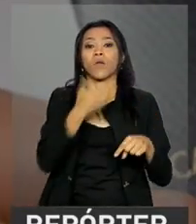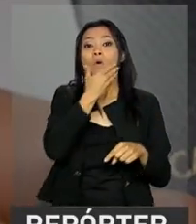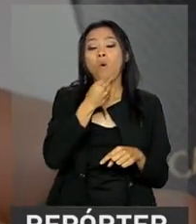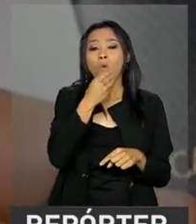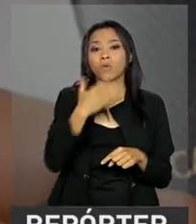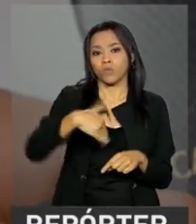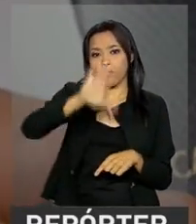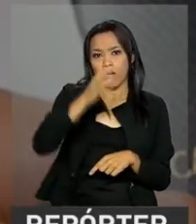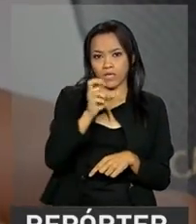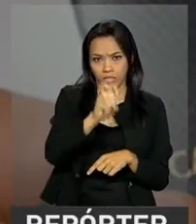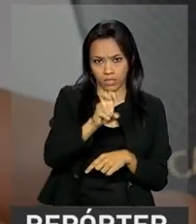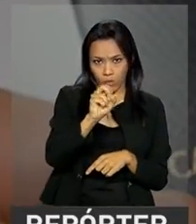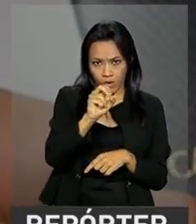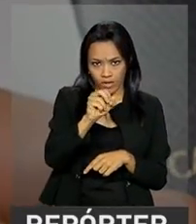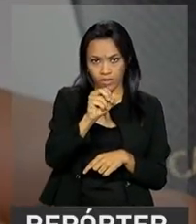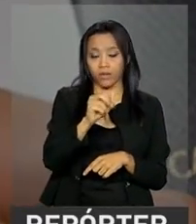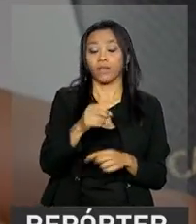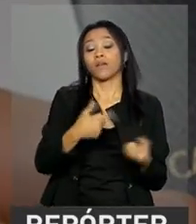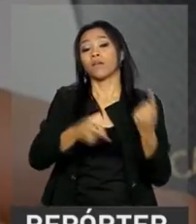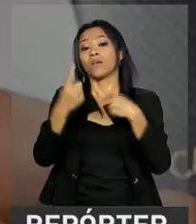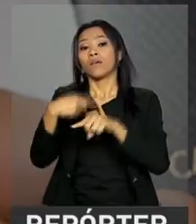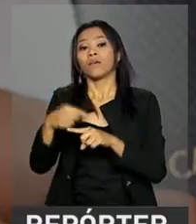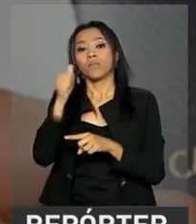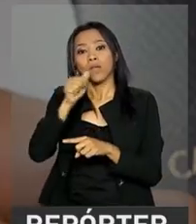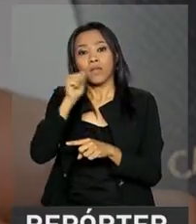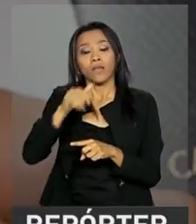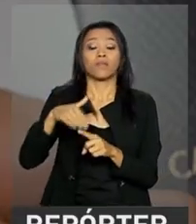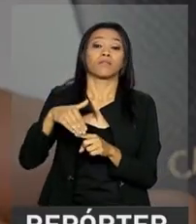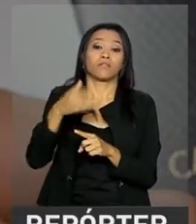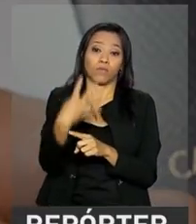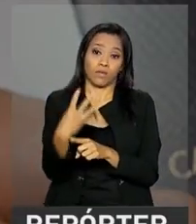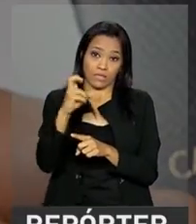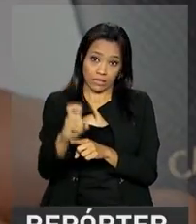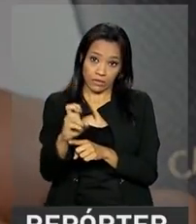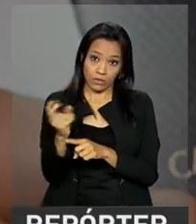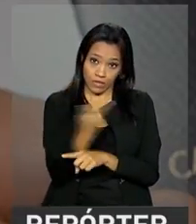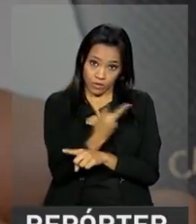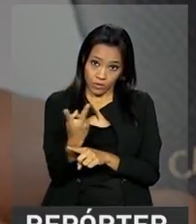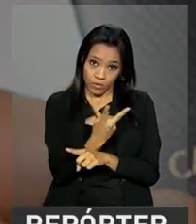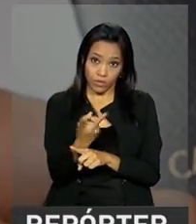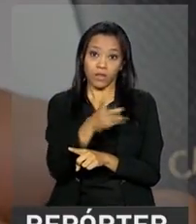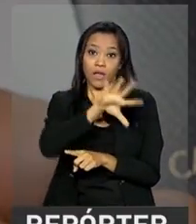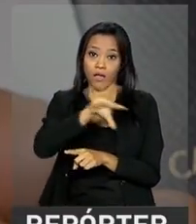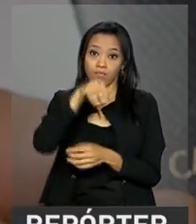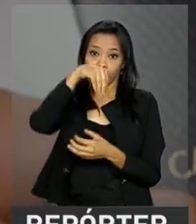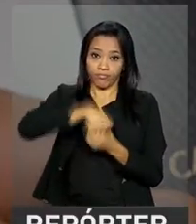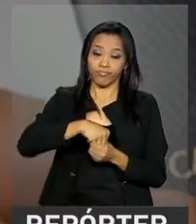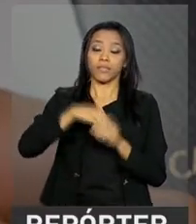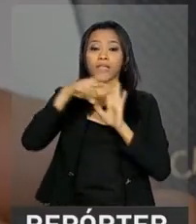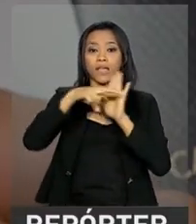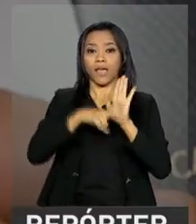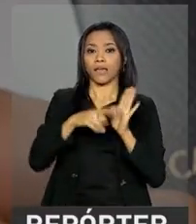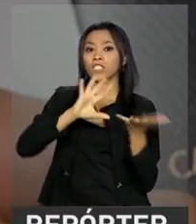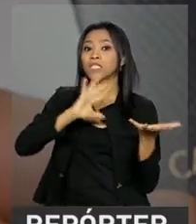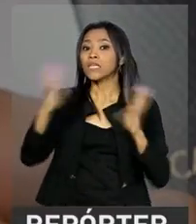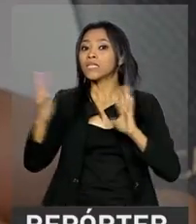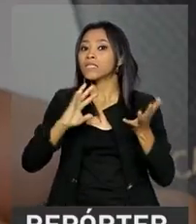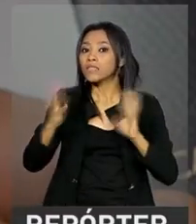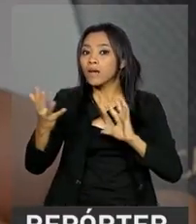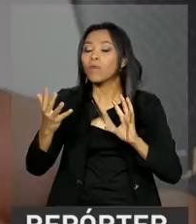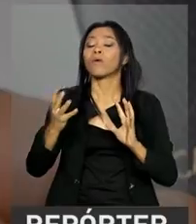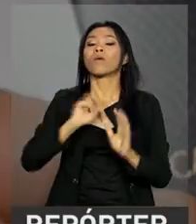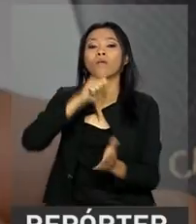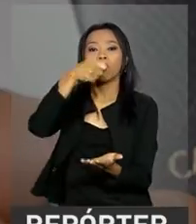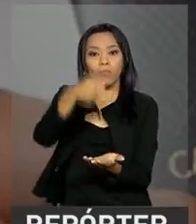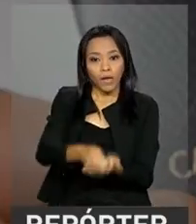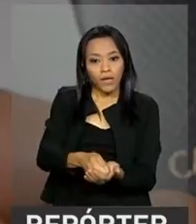50 anos e mulheres acima de 45 anos vão ser enquadrados nas regras de transição com o pagamento de